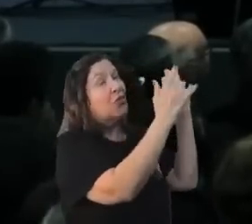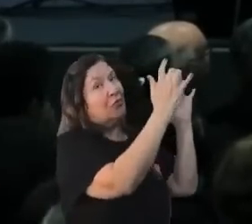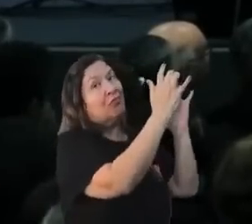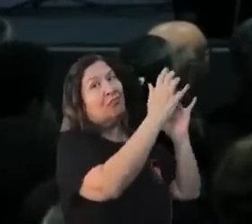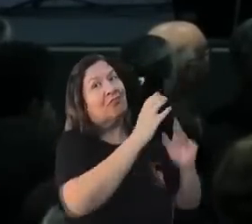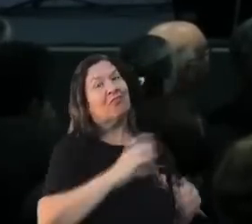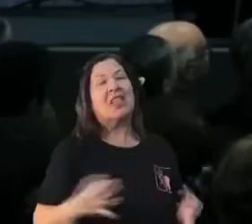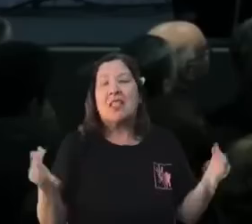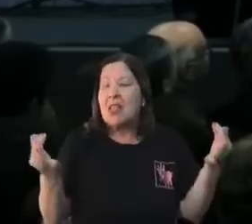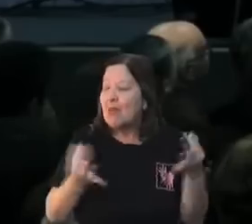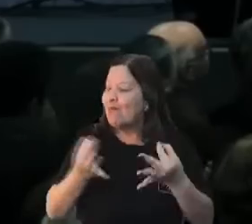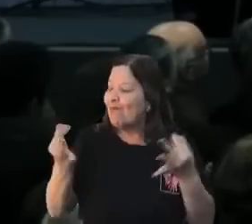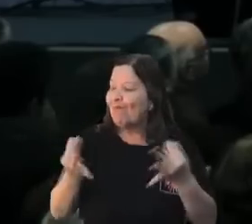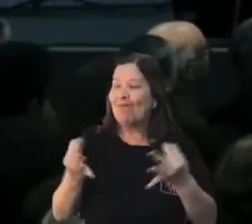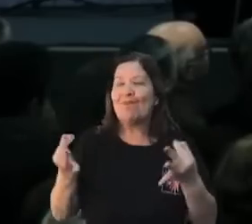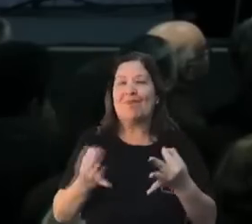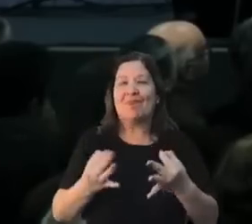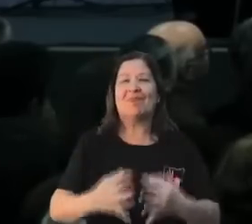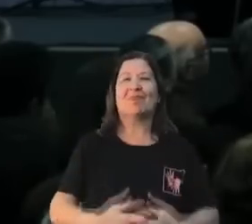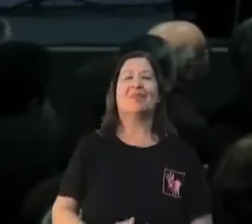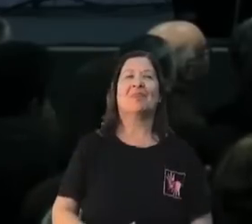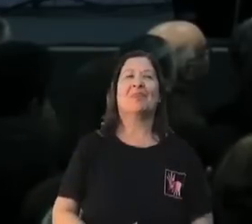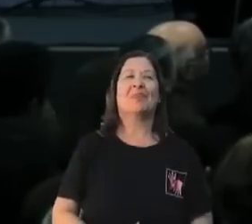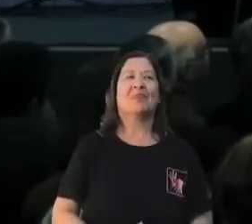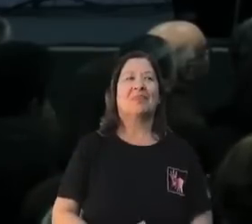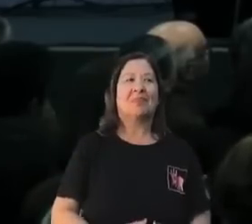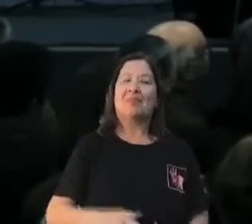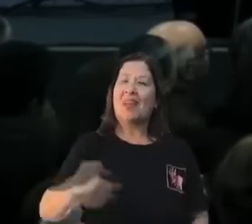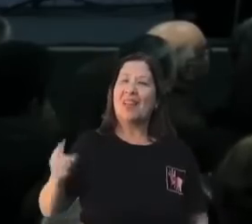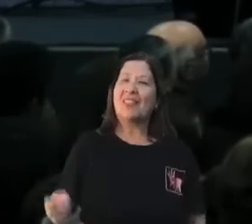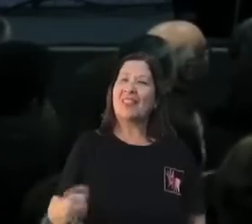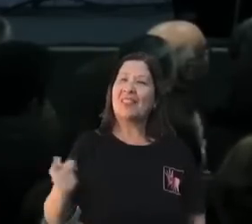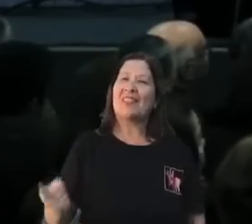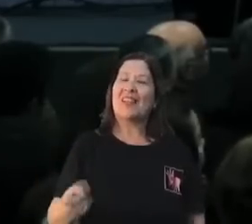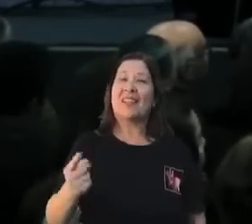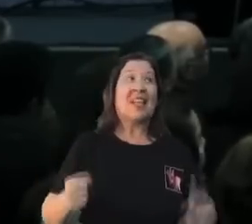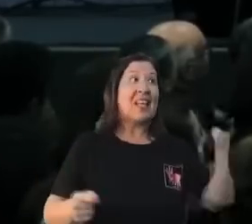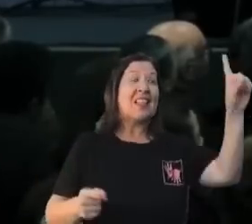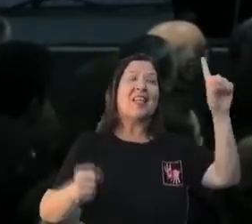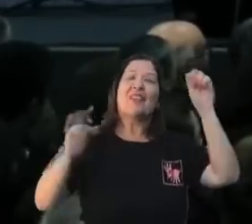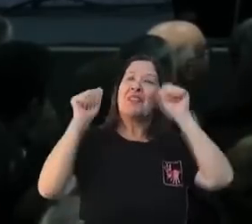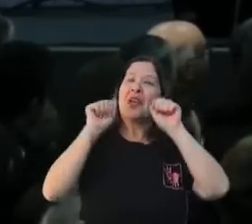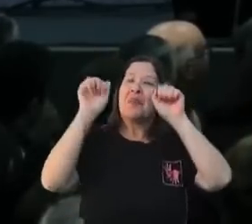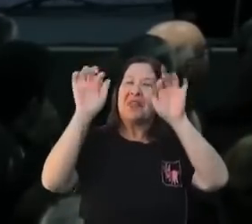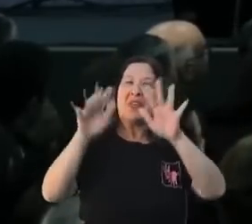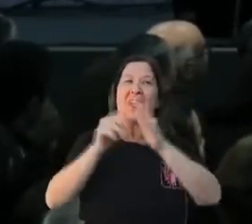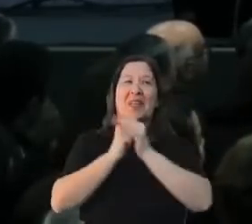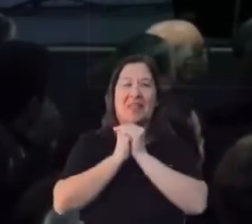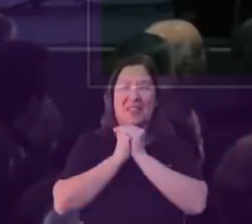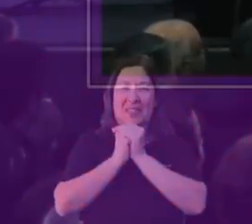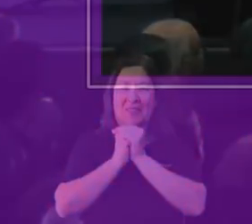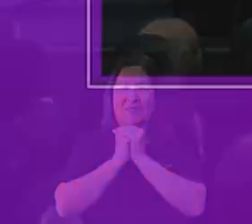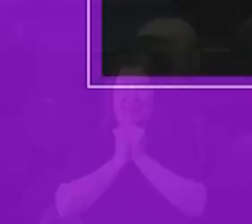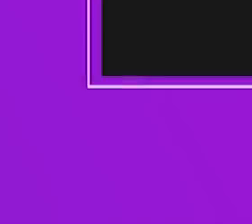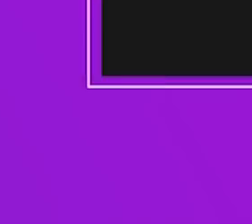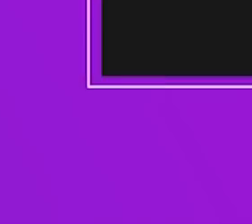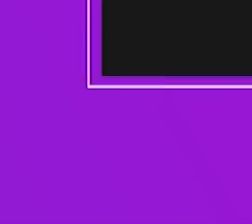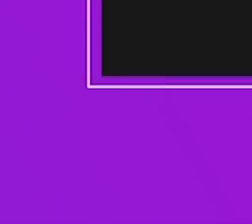e fazendo com reflexos para a eternidade. Que Deus nos abençoe. Amém.